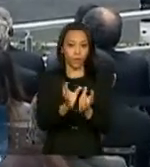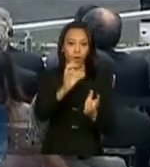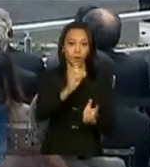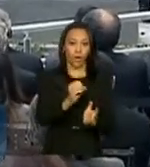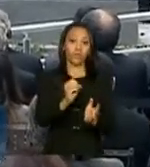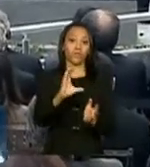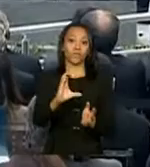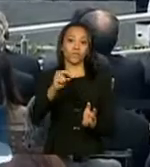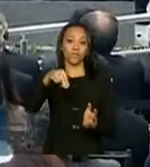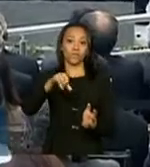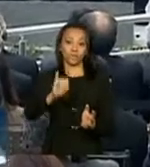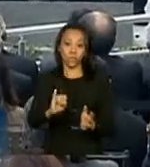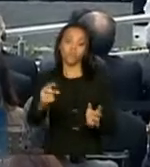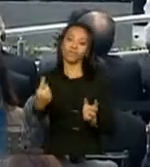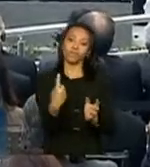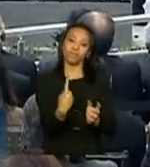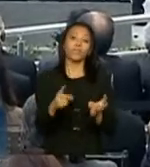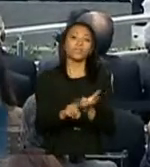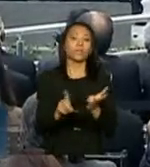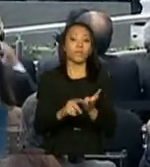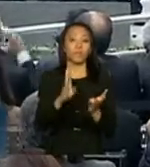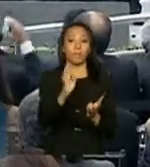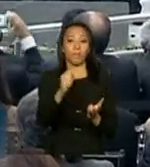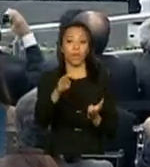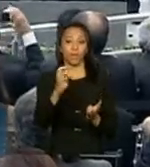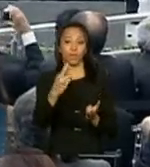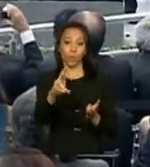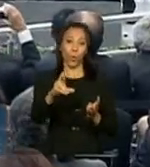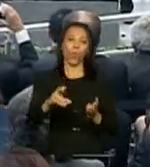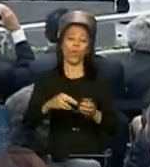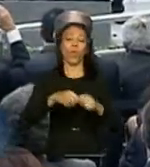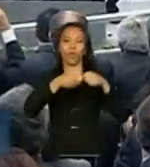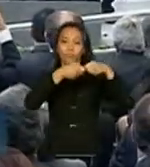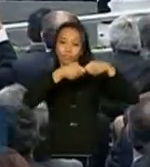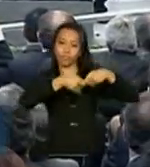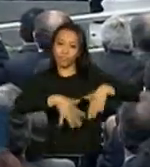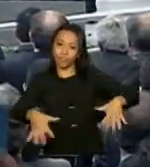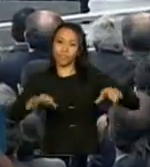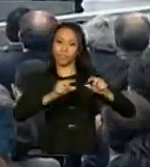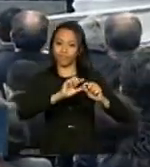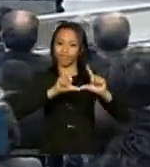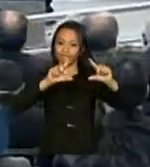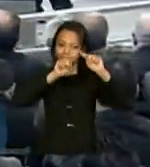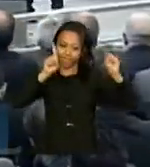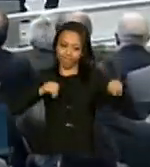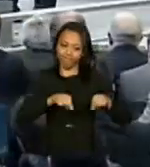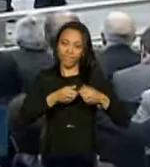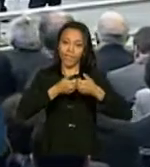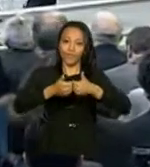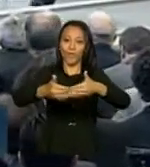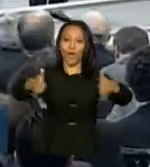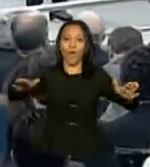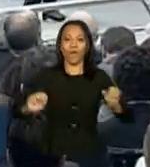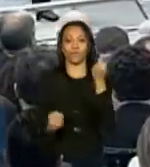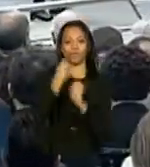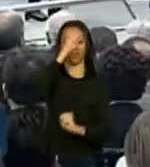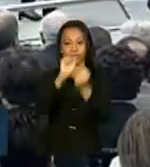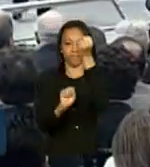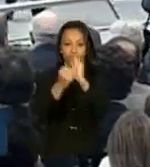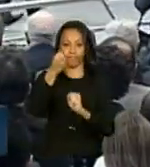da CNI e o presidente do Grupo Baltô a descerrarem a placa alusiva à inauguração da fábrica